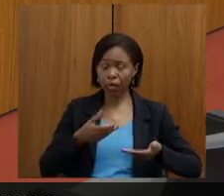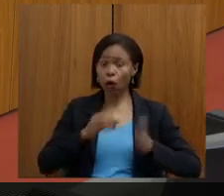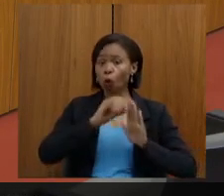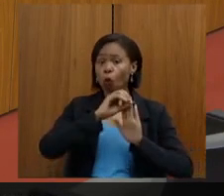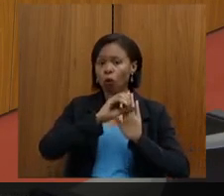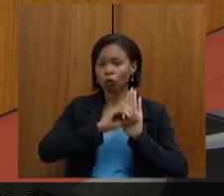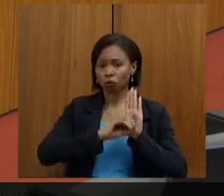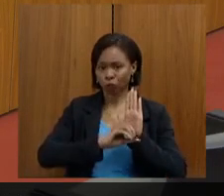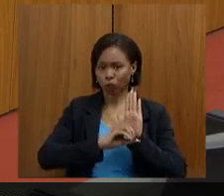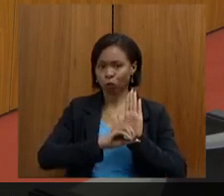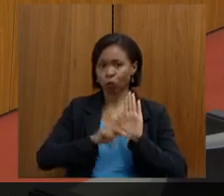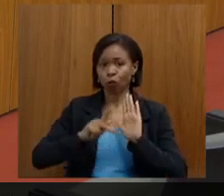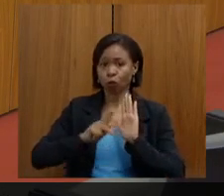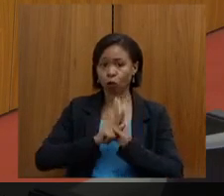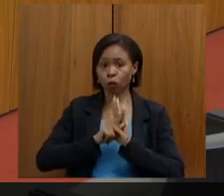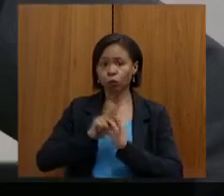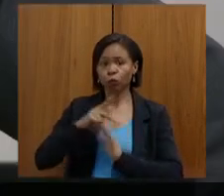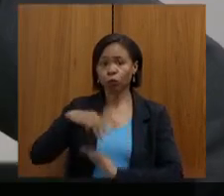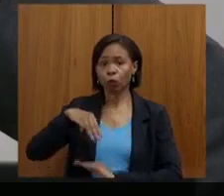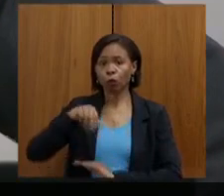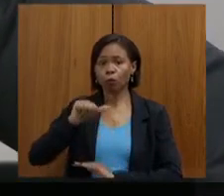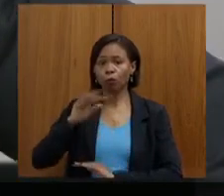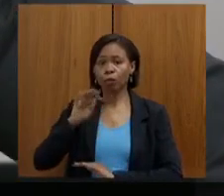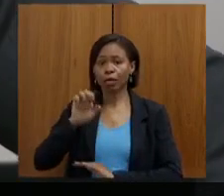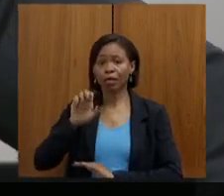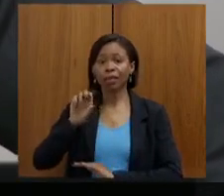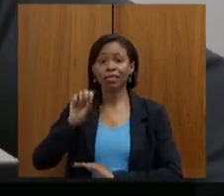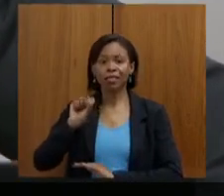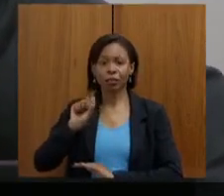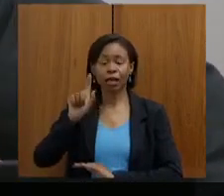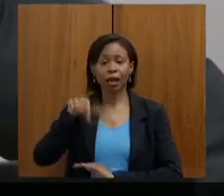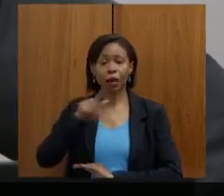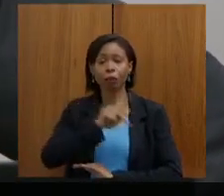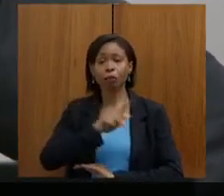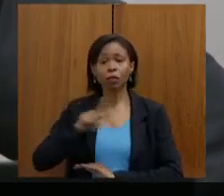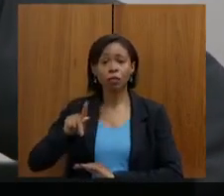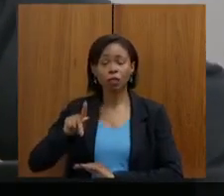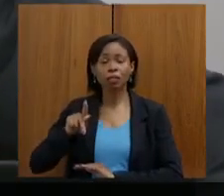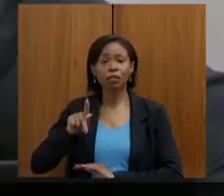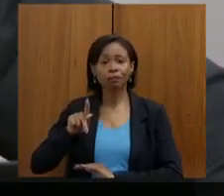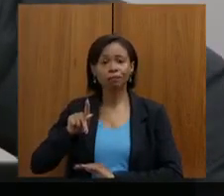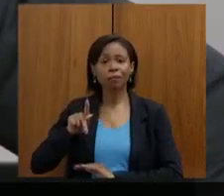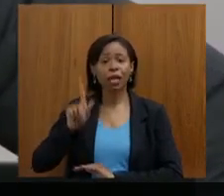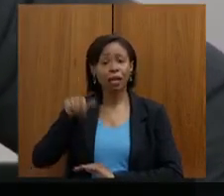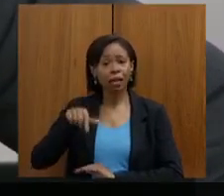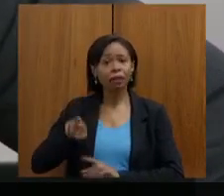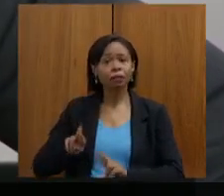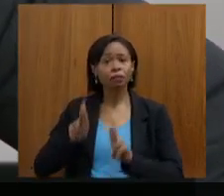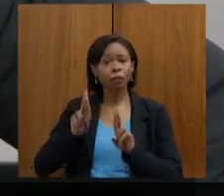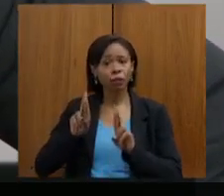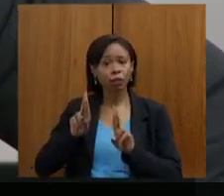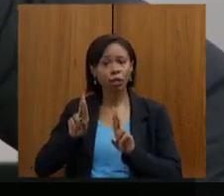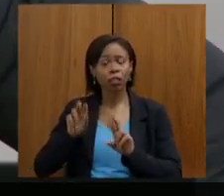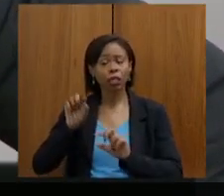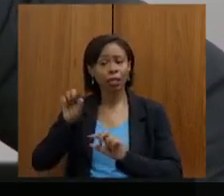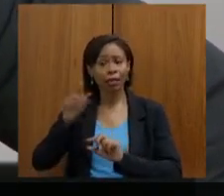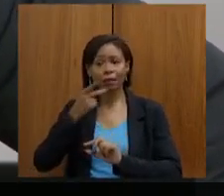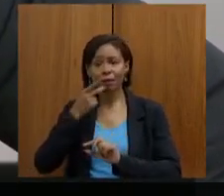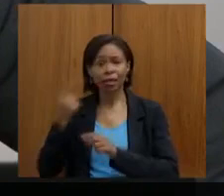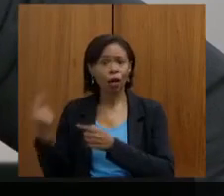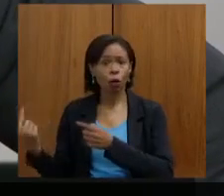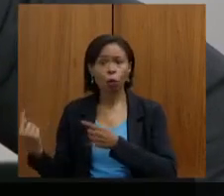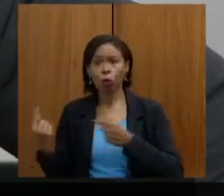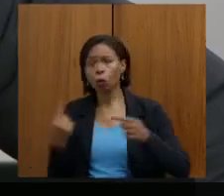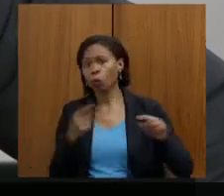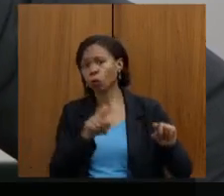do Se o Mateus Simões que é o presidente a coffin que é a pessoa que se tem declarado o inimigo número um da